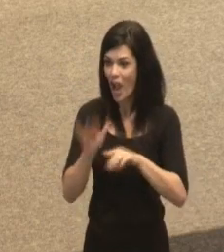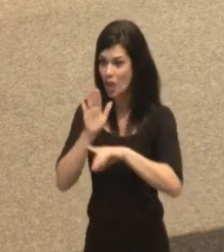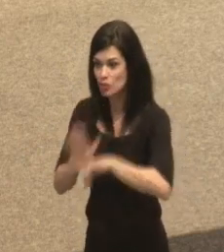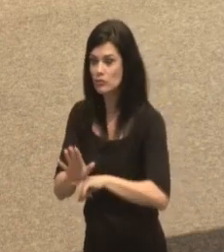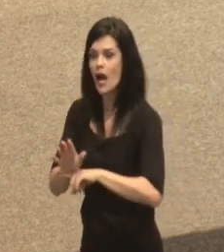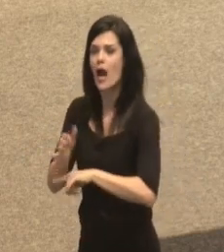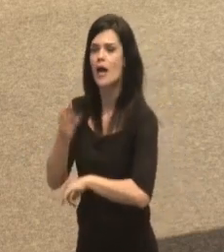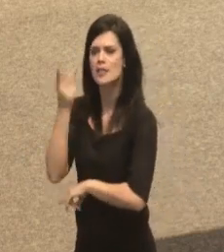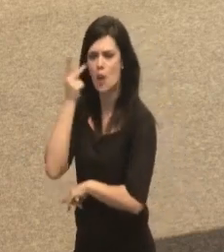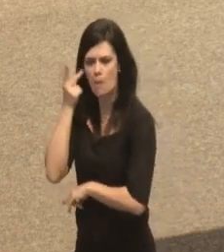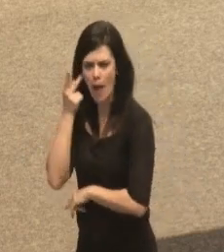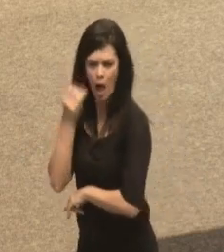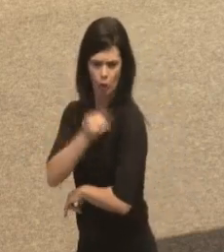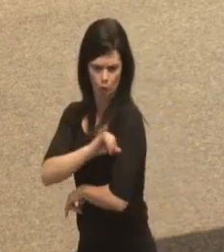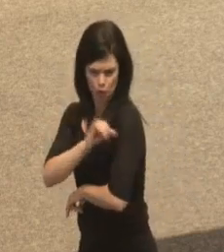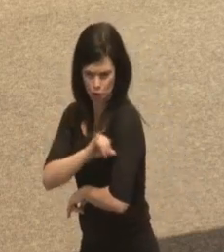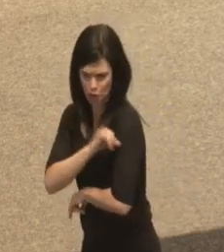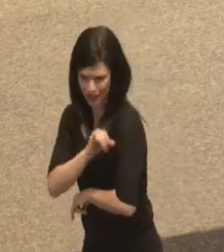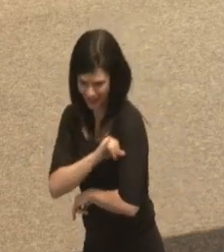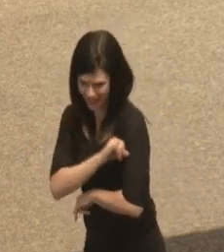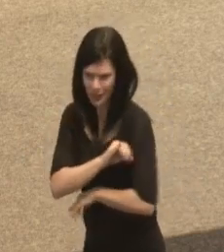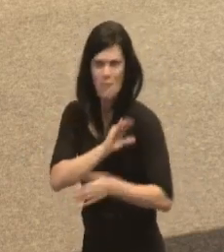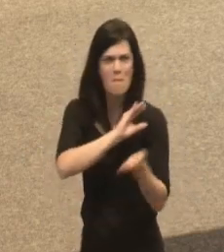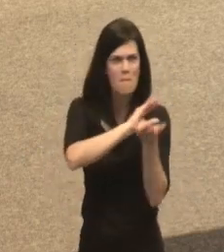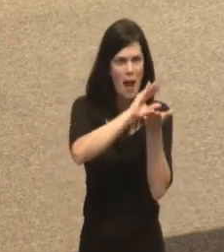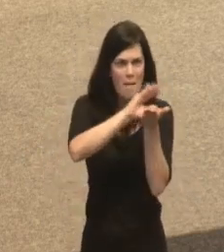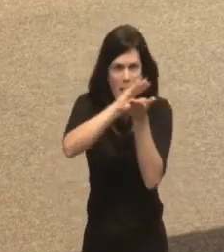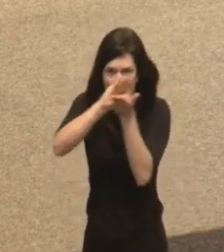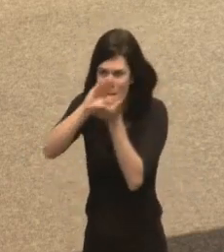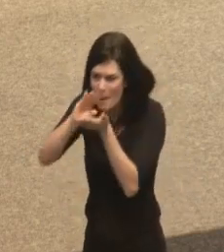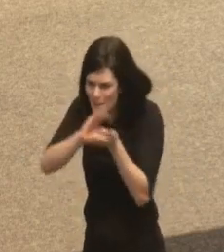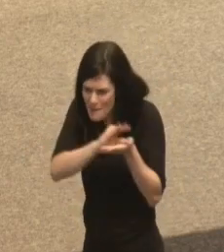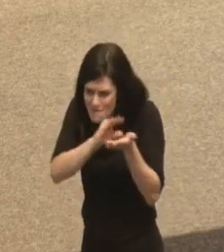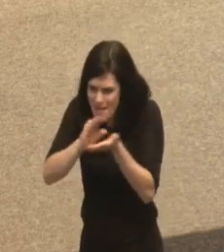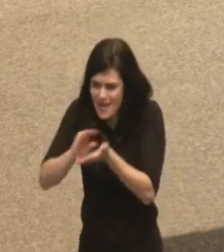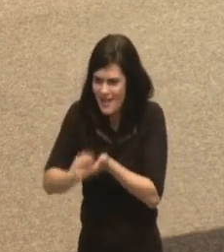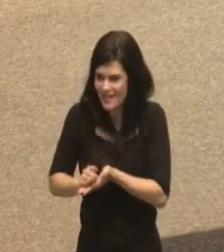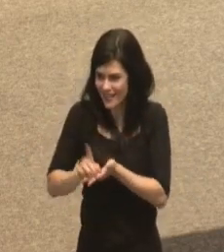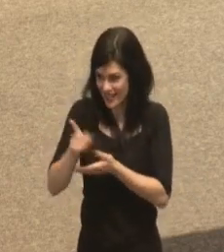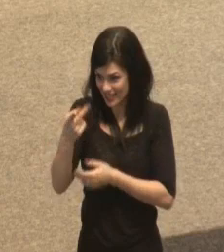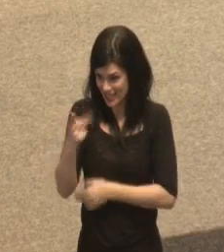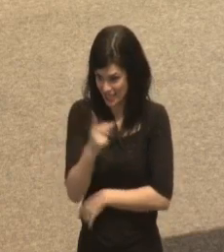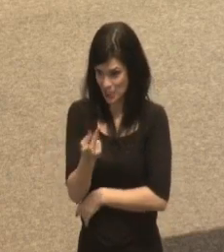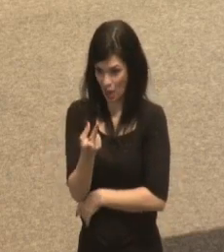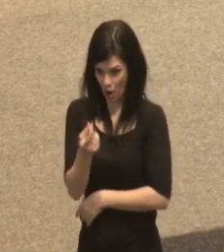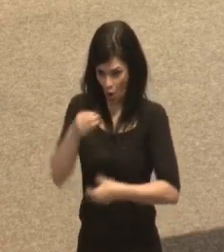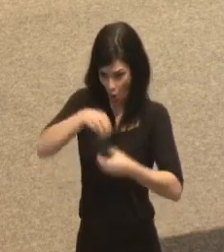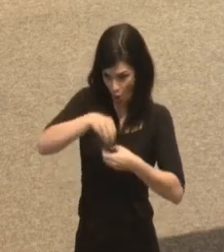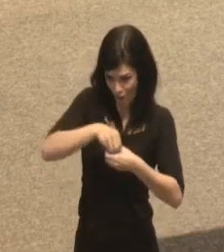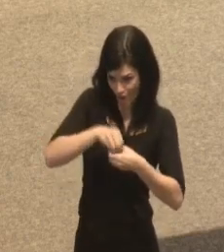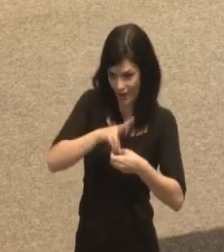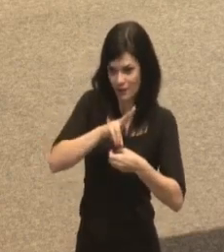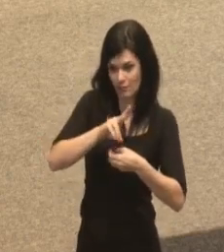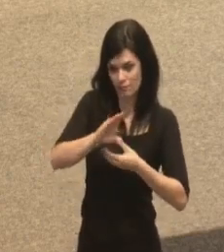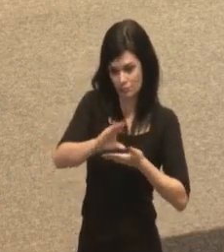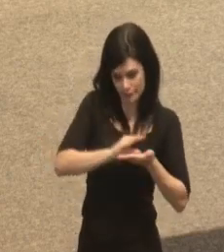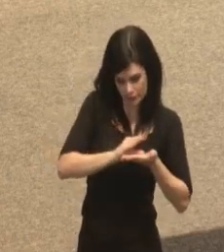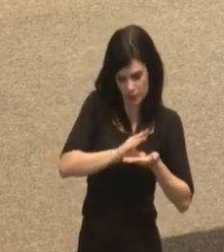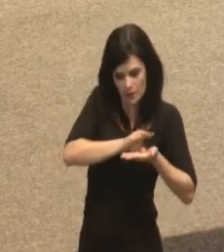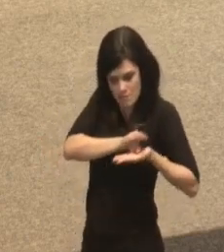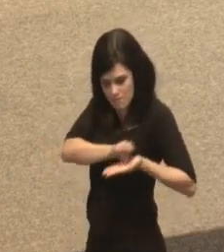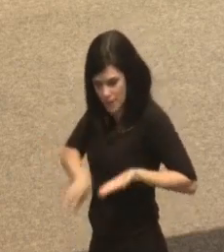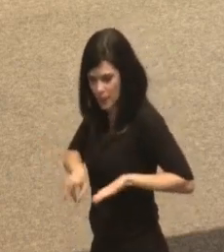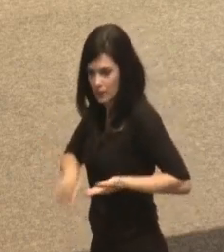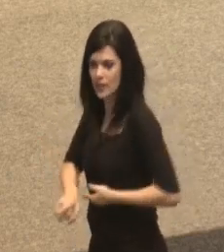Rio de Janeiro. A sua oferta vai chegar numa das áreas mais perigosas do Rio de Janeiro, vai chegar lá em Costa Barros, no Morro do